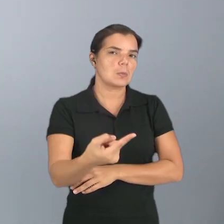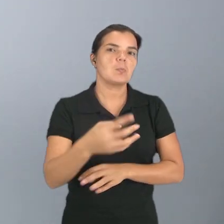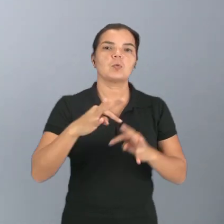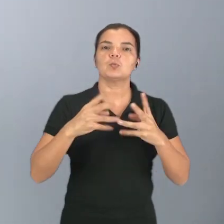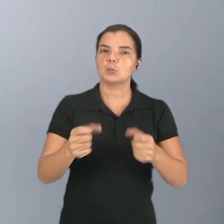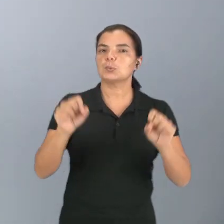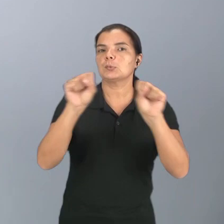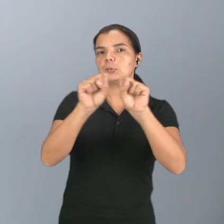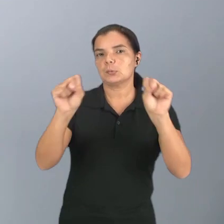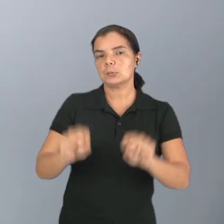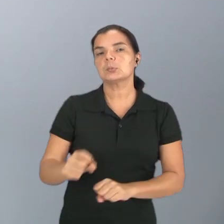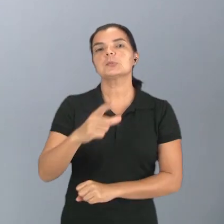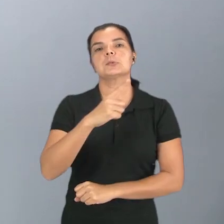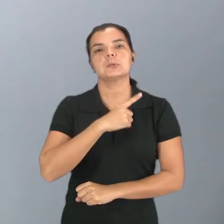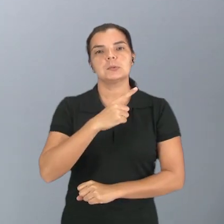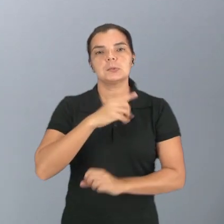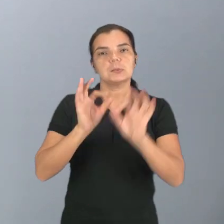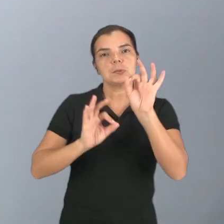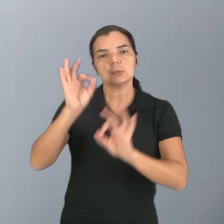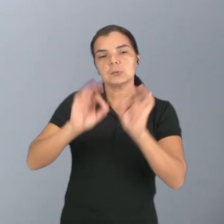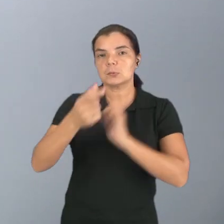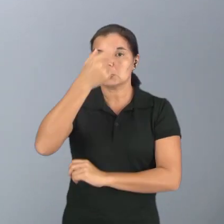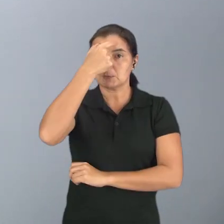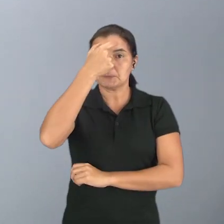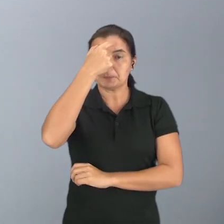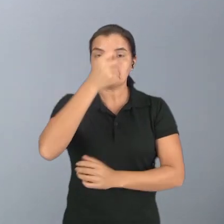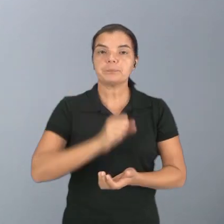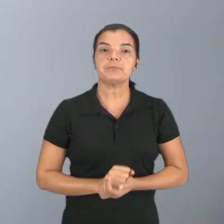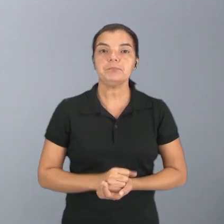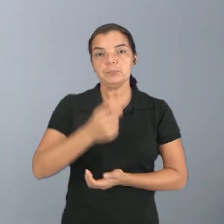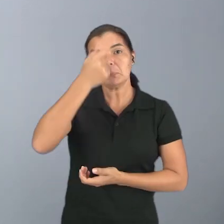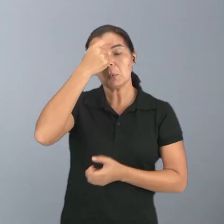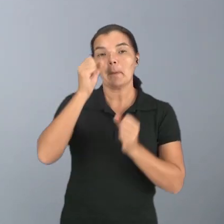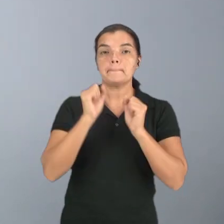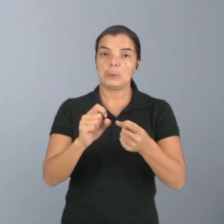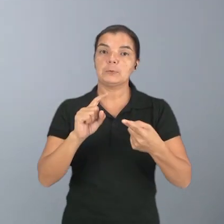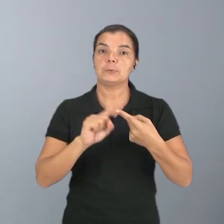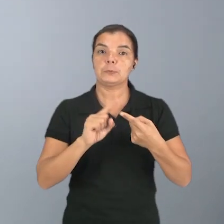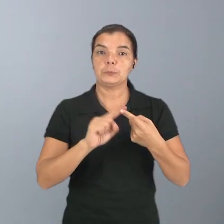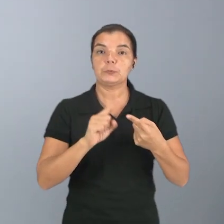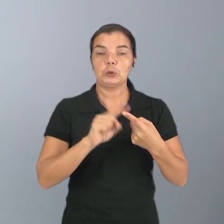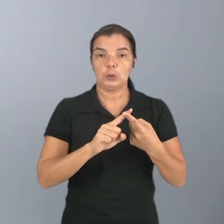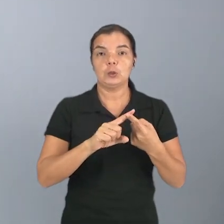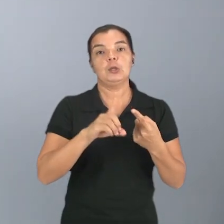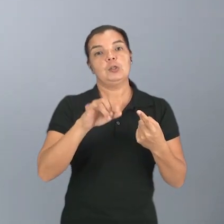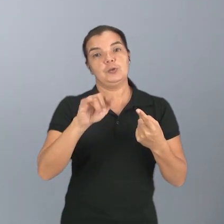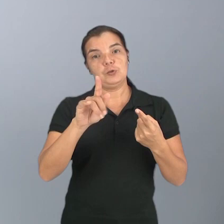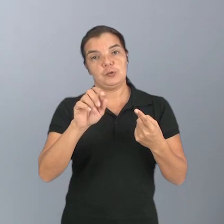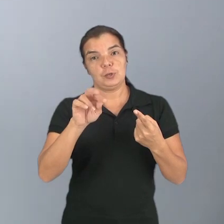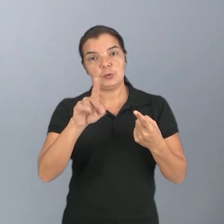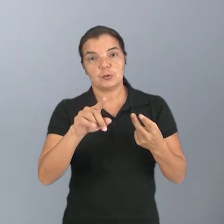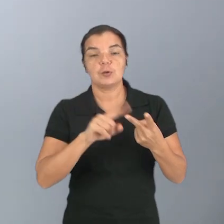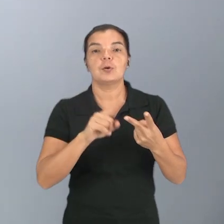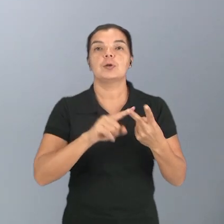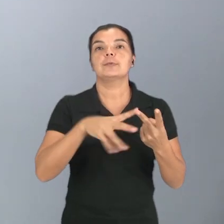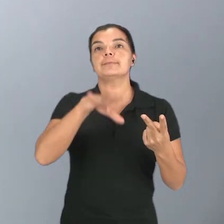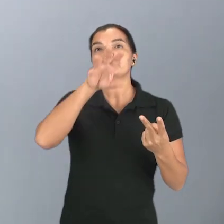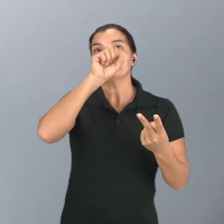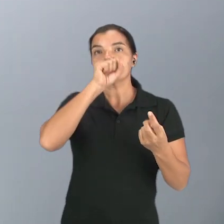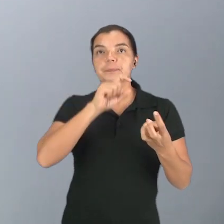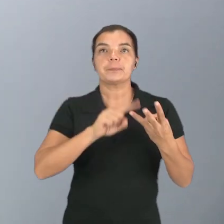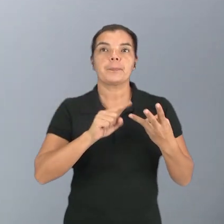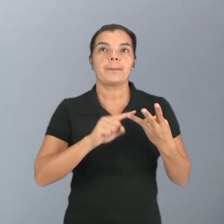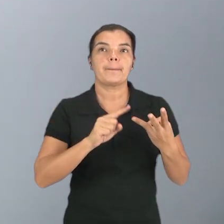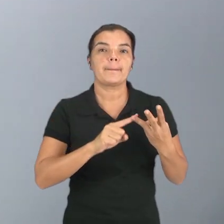os sistemas, a gente tem a formação dos organismos. Então, em um organismo eu posso ter sistema digestório, eu tenho um sistema